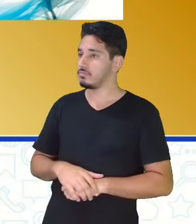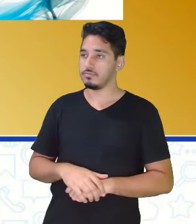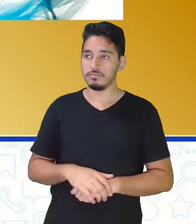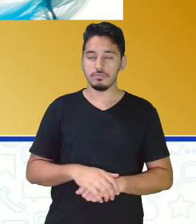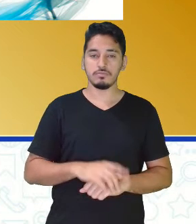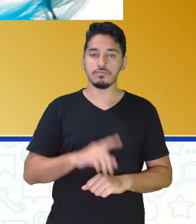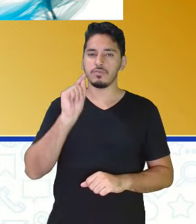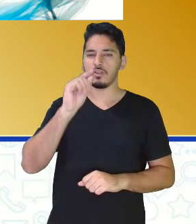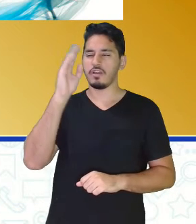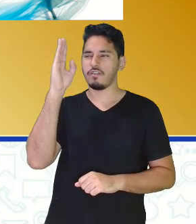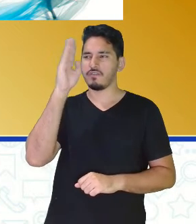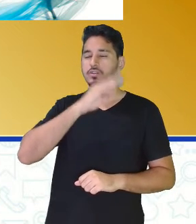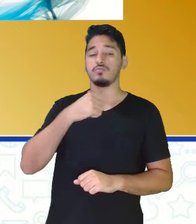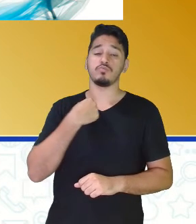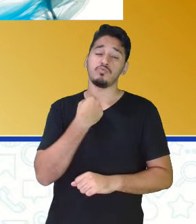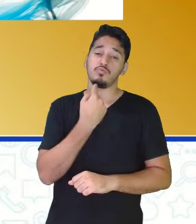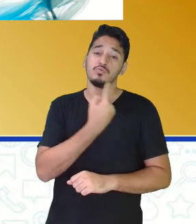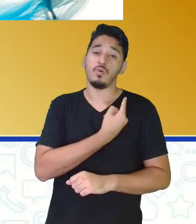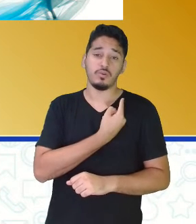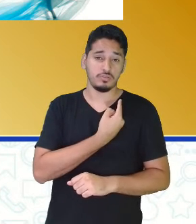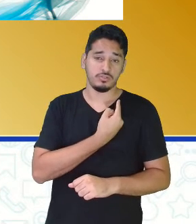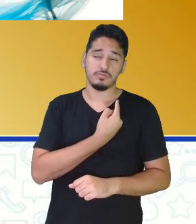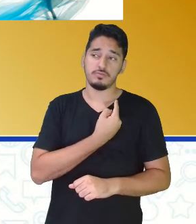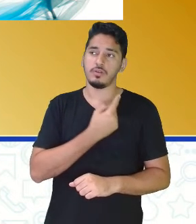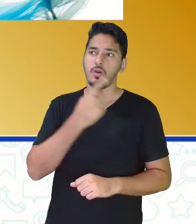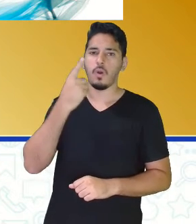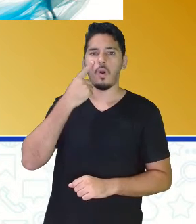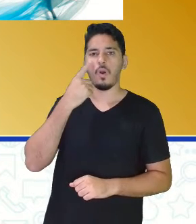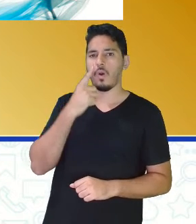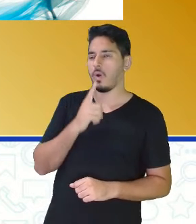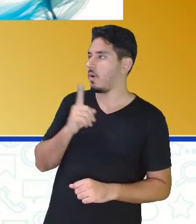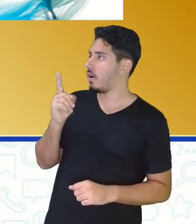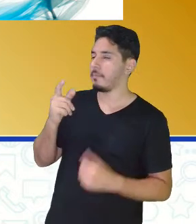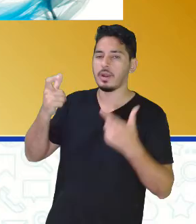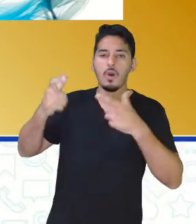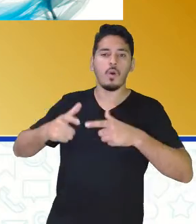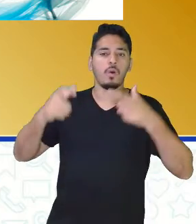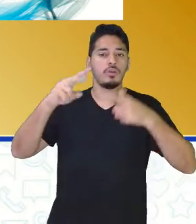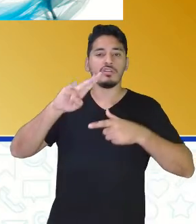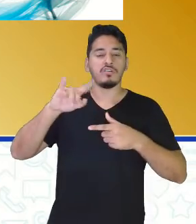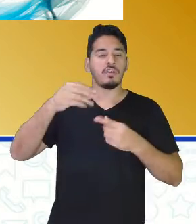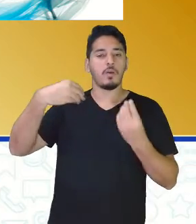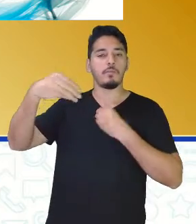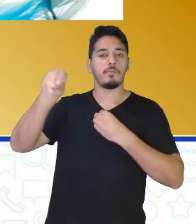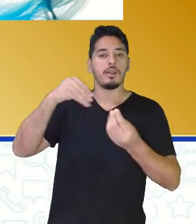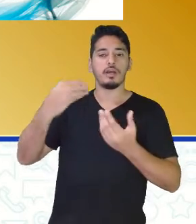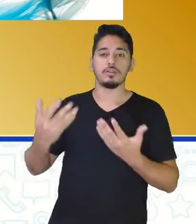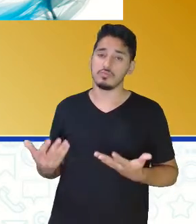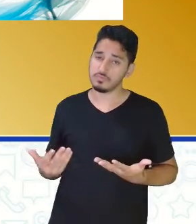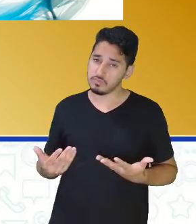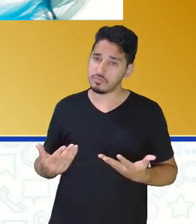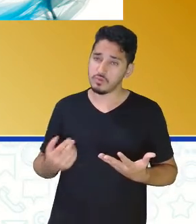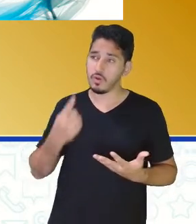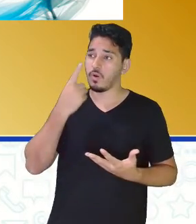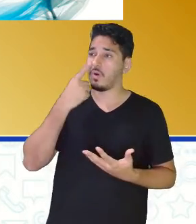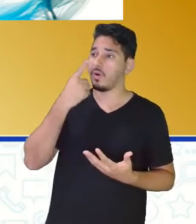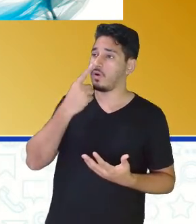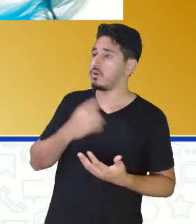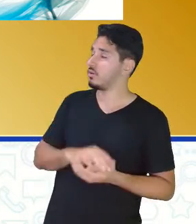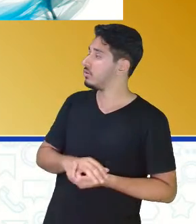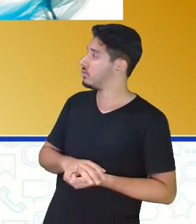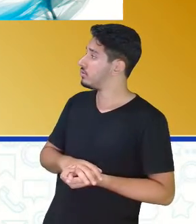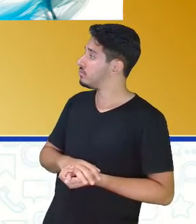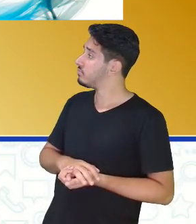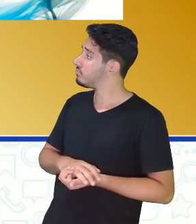Vilãs são as nossas ações. Olha para onde os plásticos, né? Os nossos plásticos chegam. Olha onde os nossos